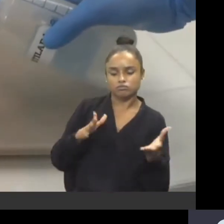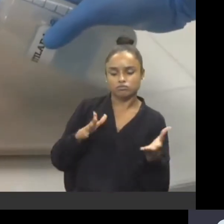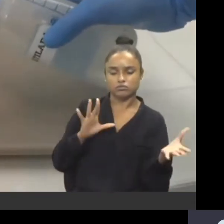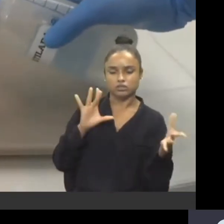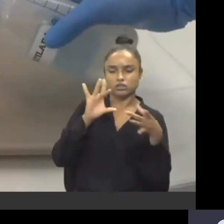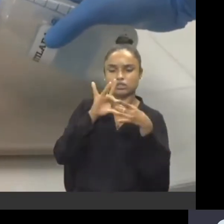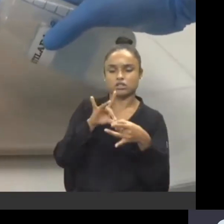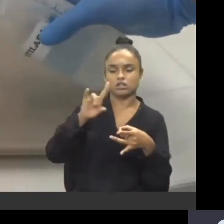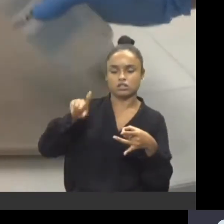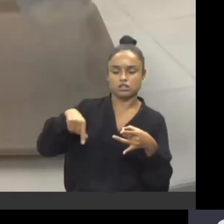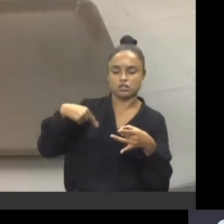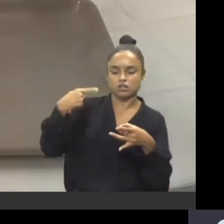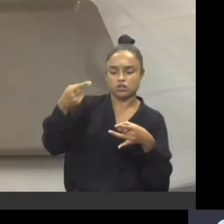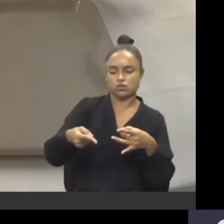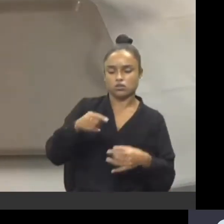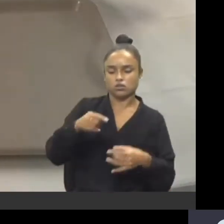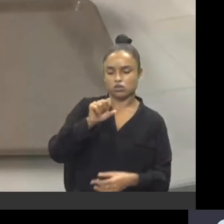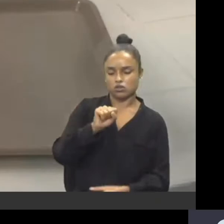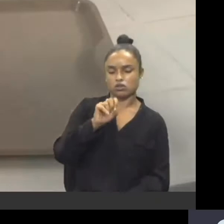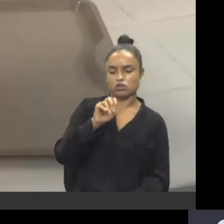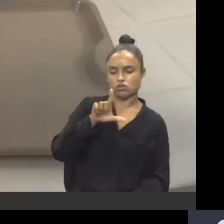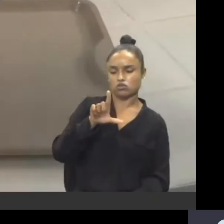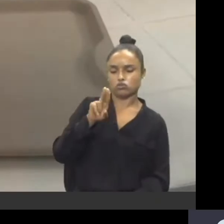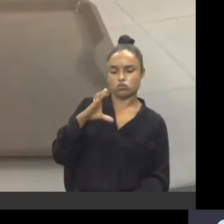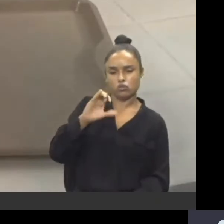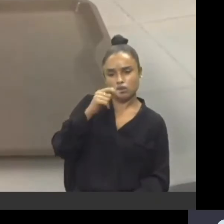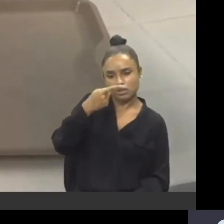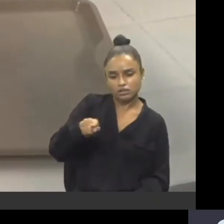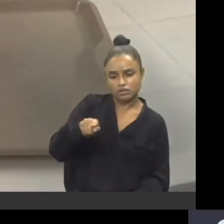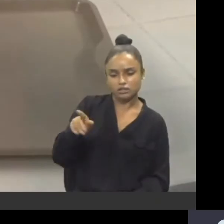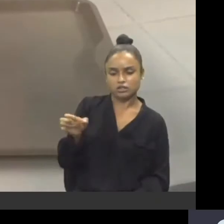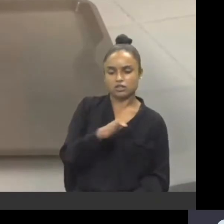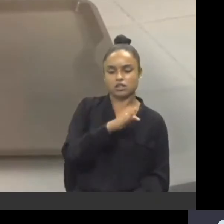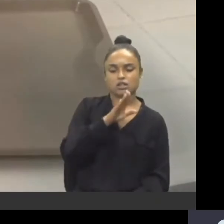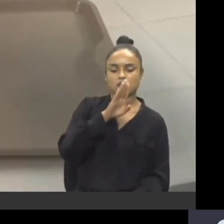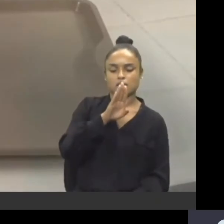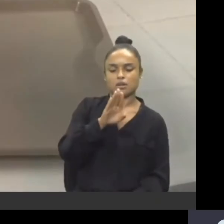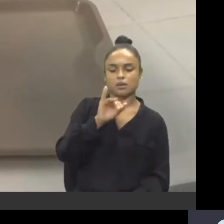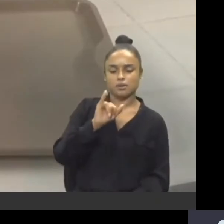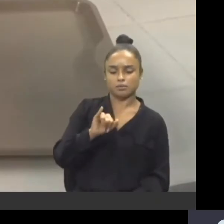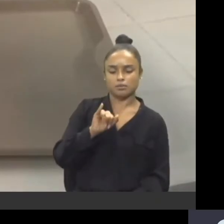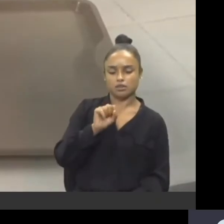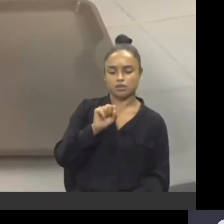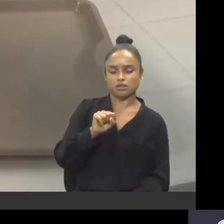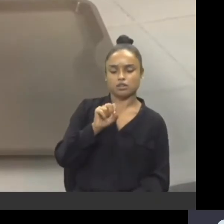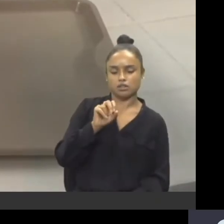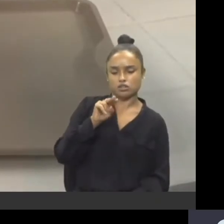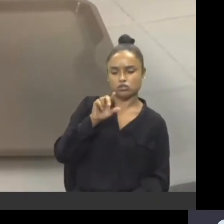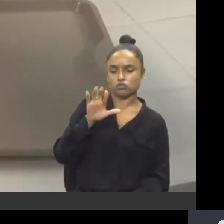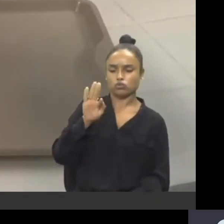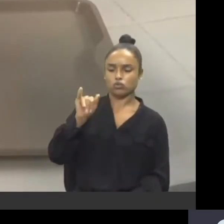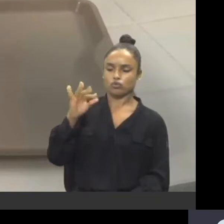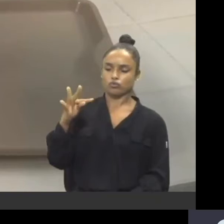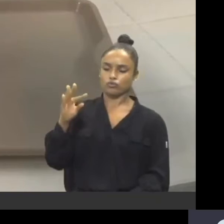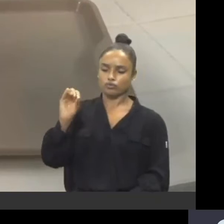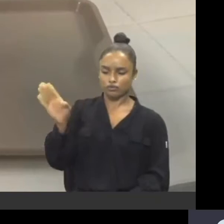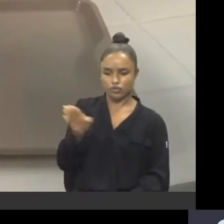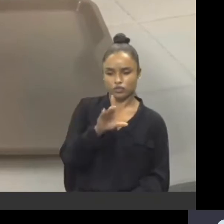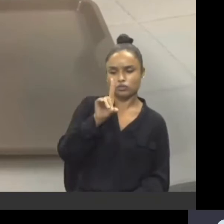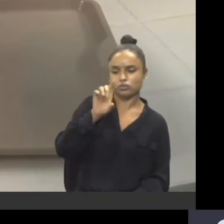então a dissolução do bisulfito de sódio. Então nós vamos ali adicionar